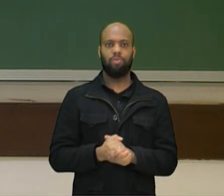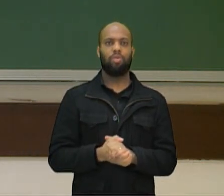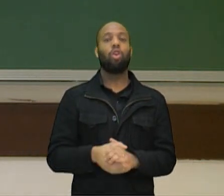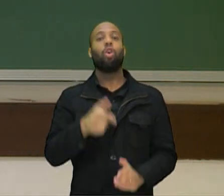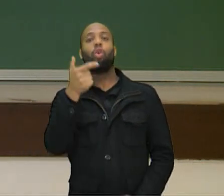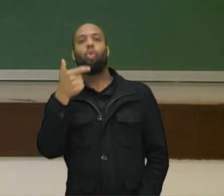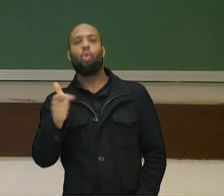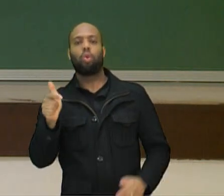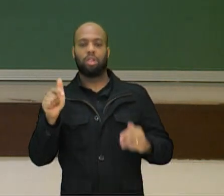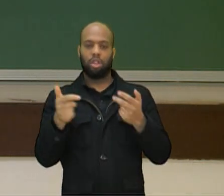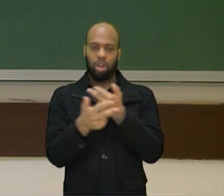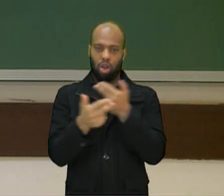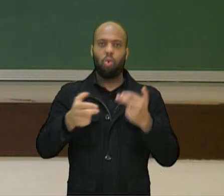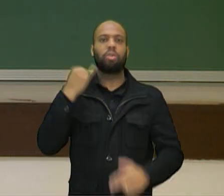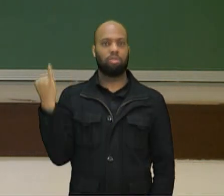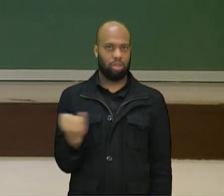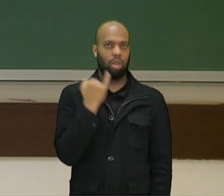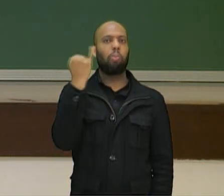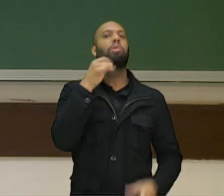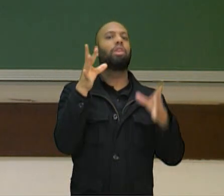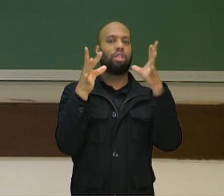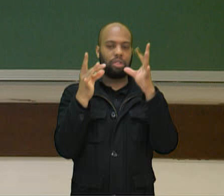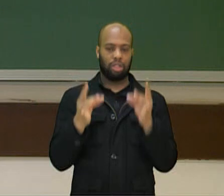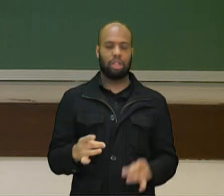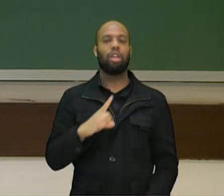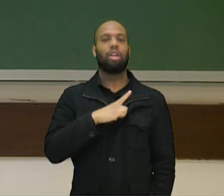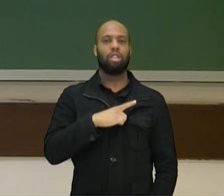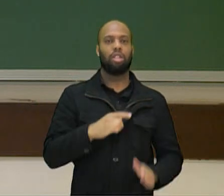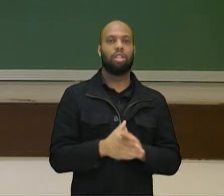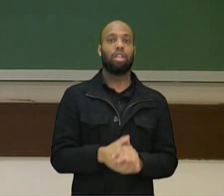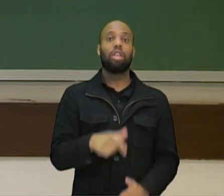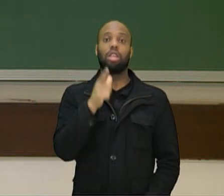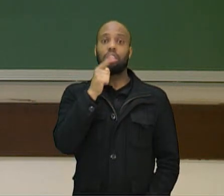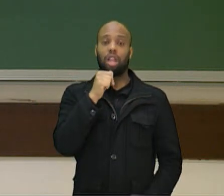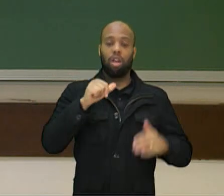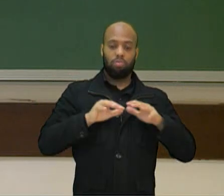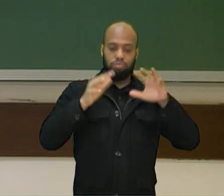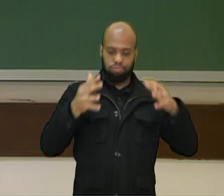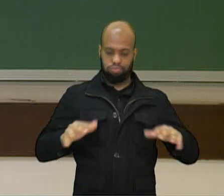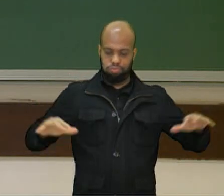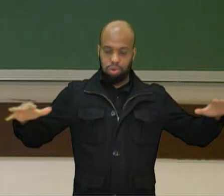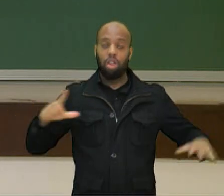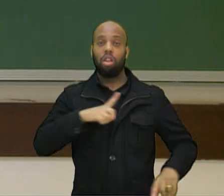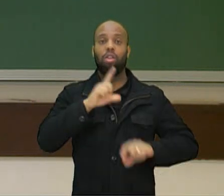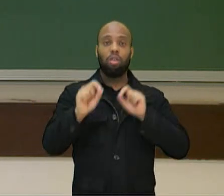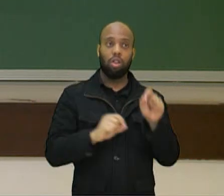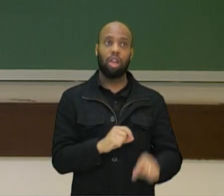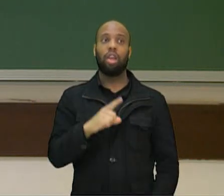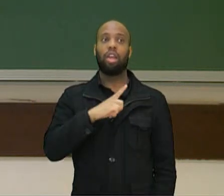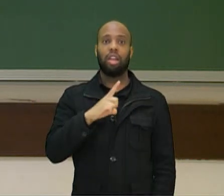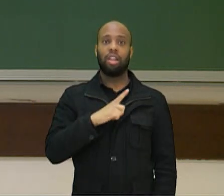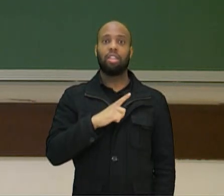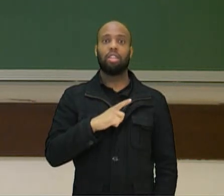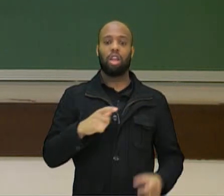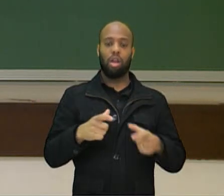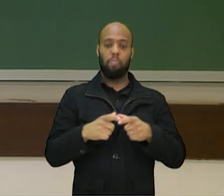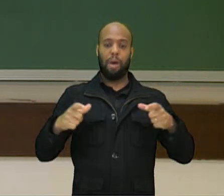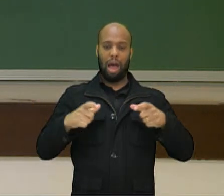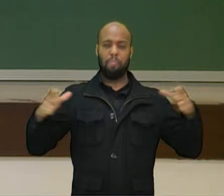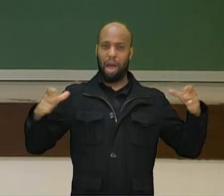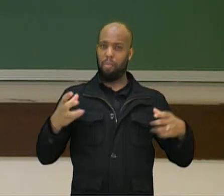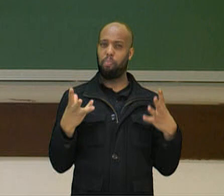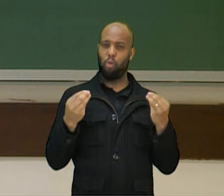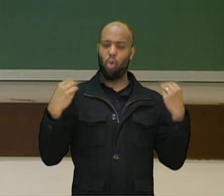outro detalhe fundamental é que as águas dos mares e oceanos, elas apresentam uma grande quantidade de